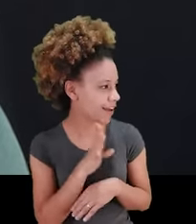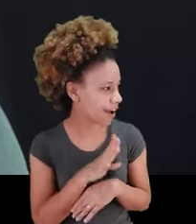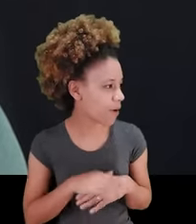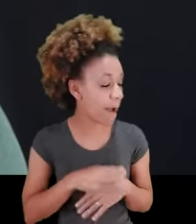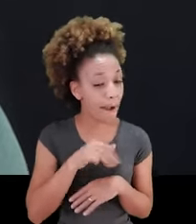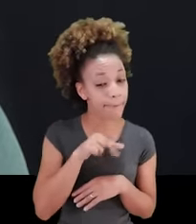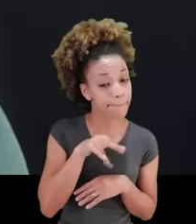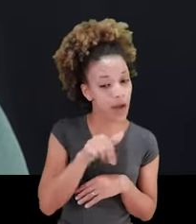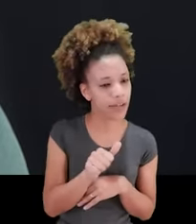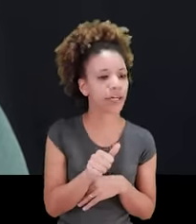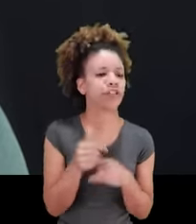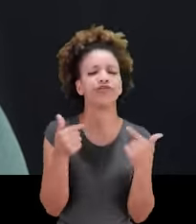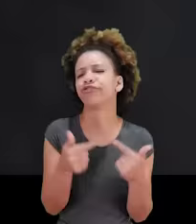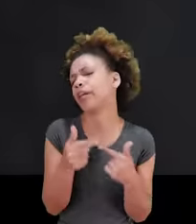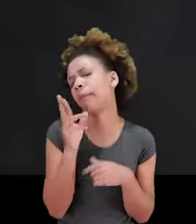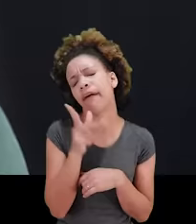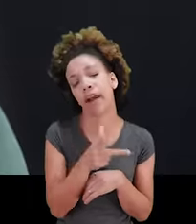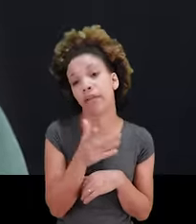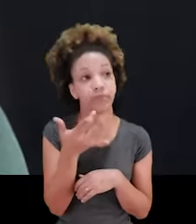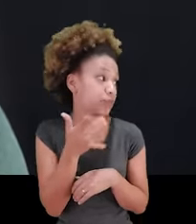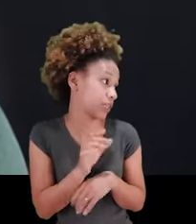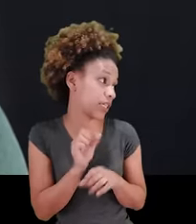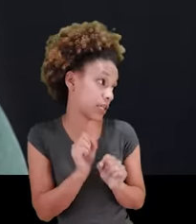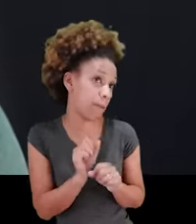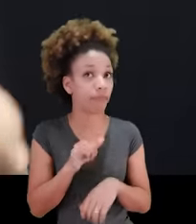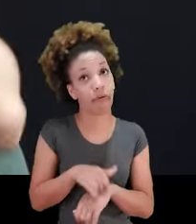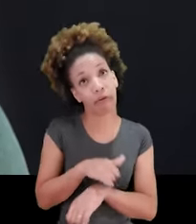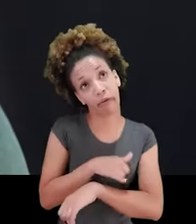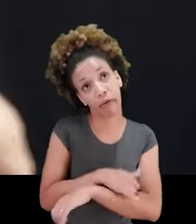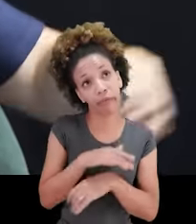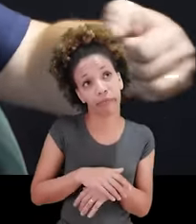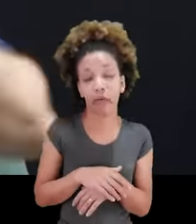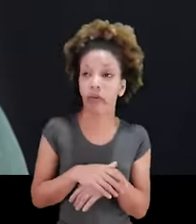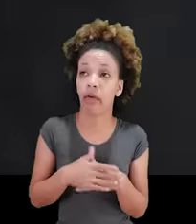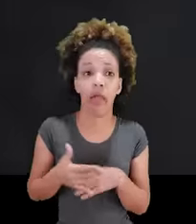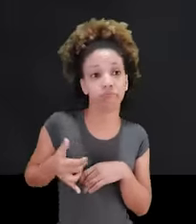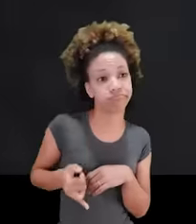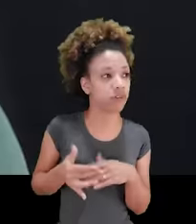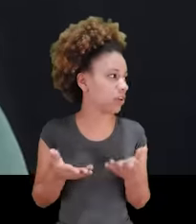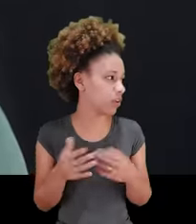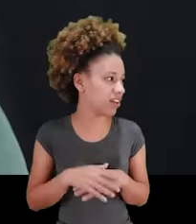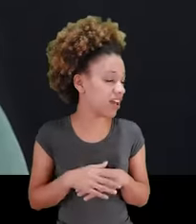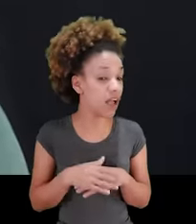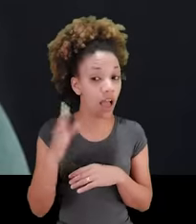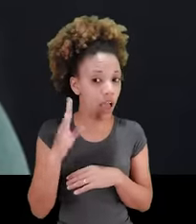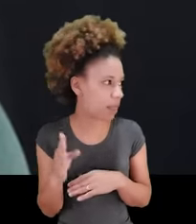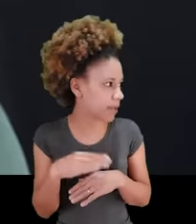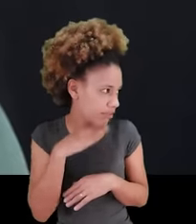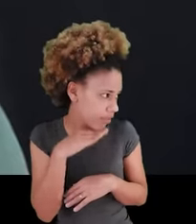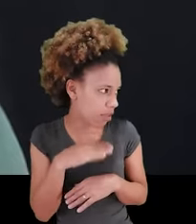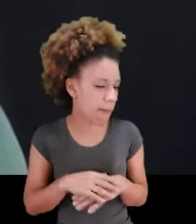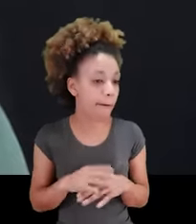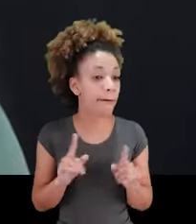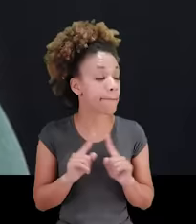que a Miley Cyrus deve ser chata pra caralho. Tipo, aí não sei se eu posso falar de gordo. E ela fala, gorda, peida. Ela é isso. Ela é muito Brasil. Então, eu